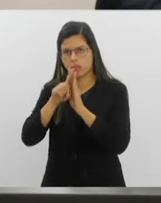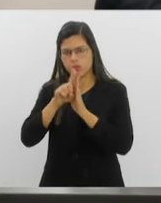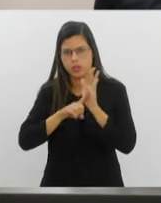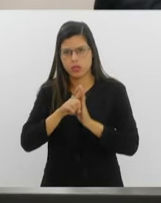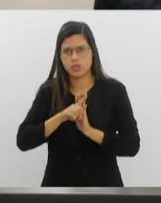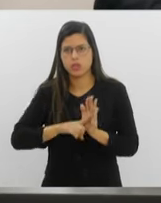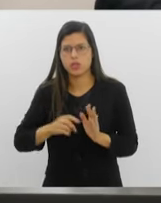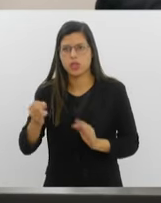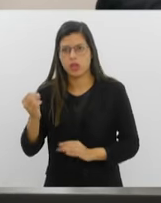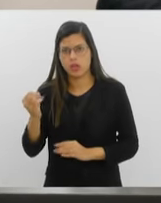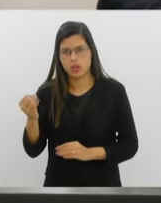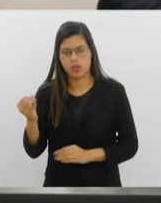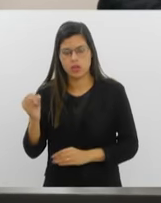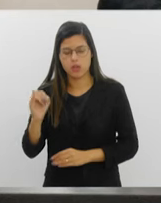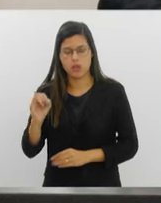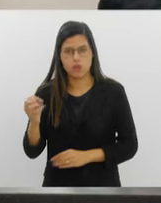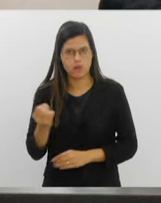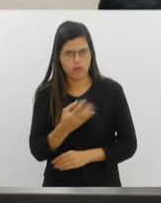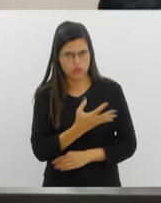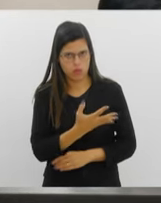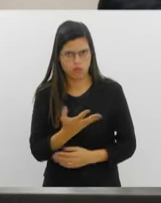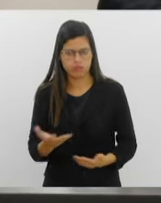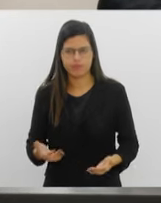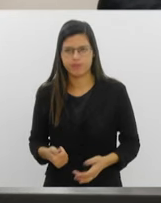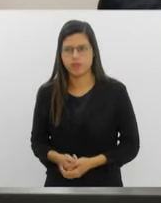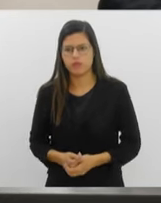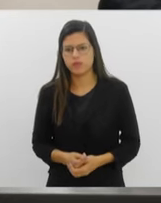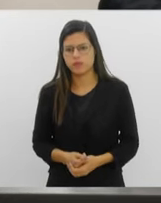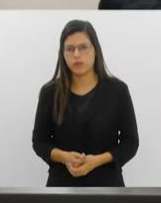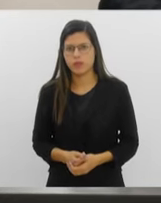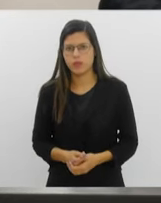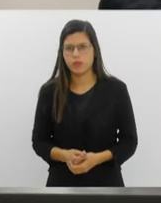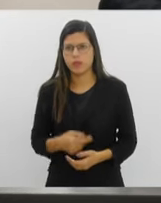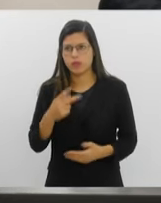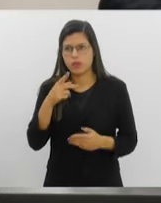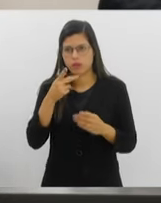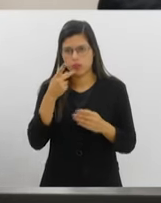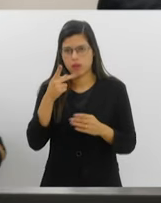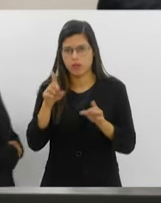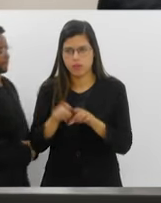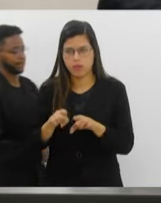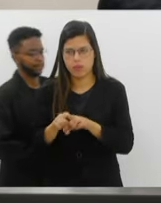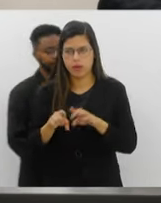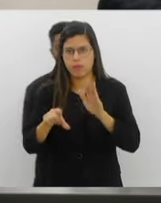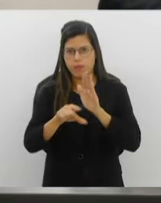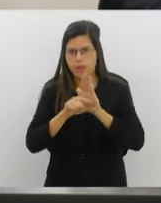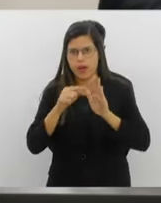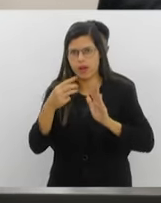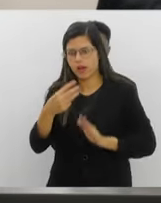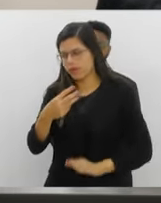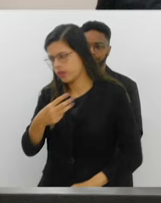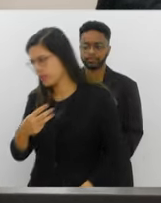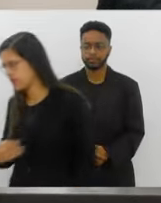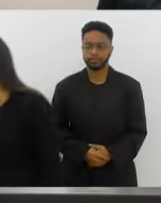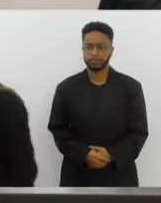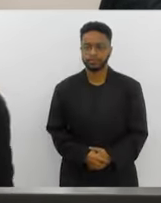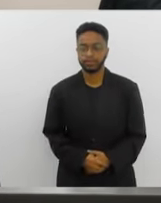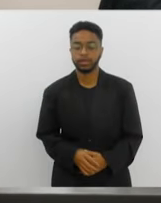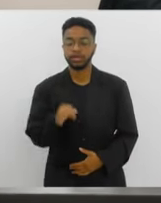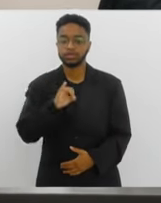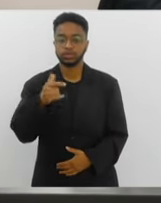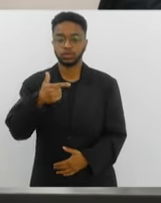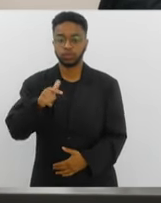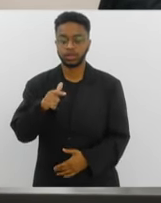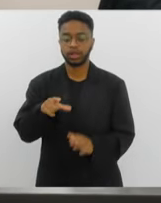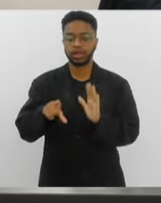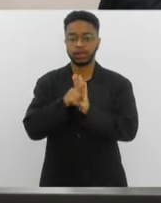E ainda fala, nesse mesmo diploma, no parágrafo 3º, inexistindo lei federal sobre